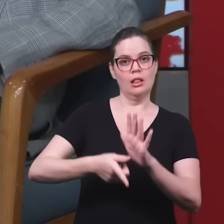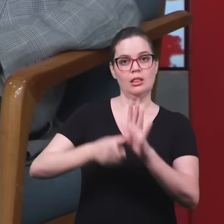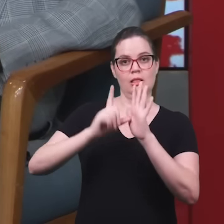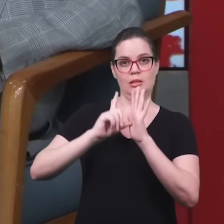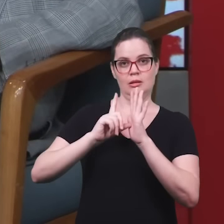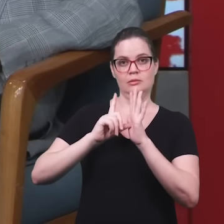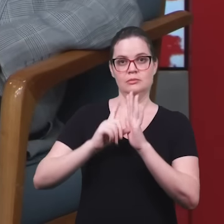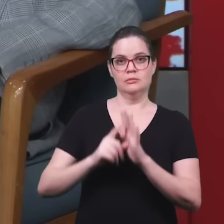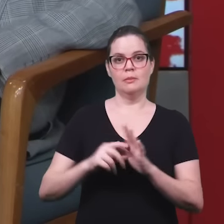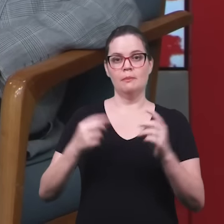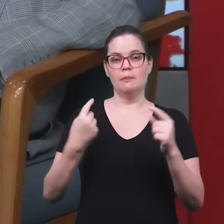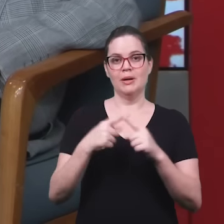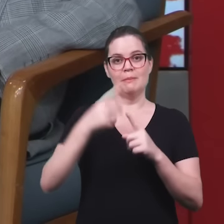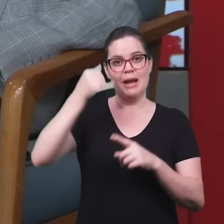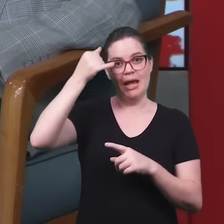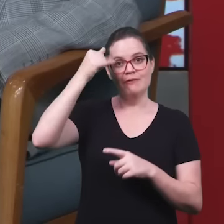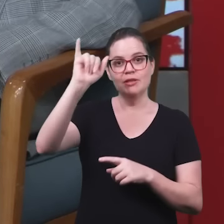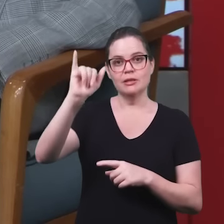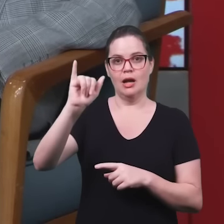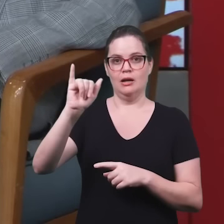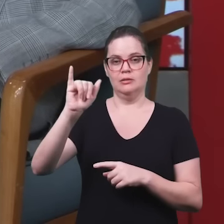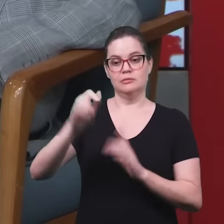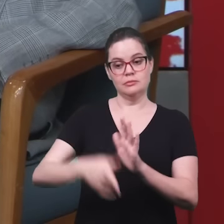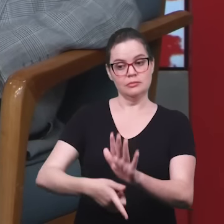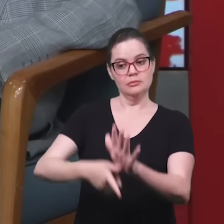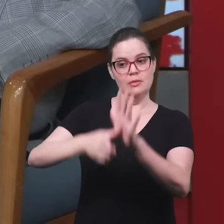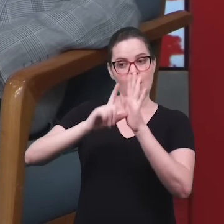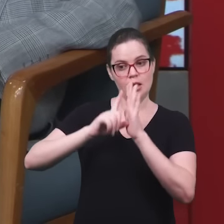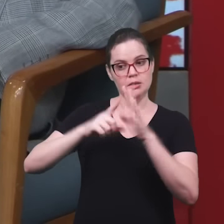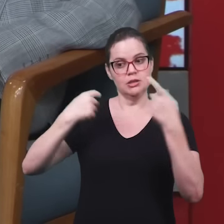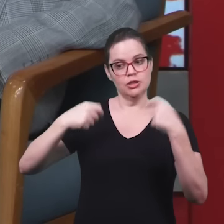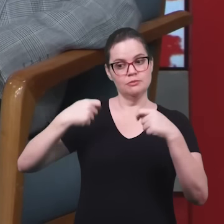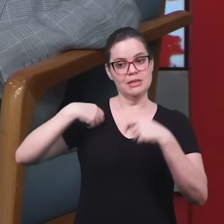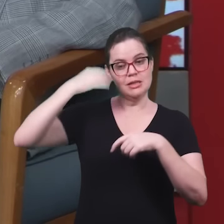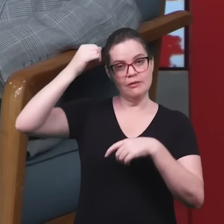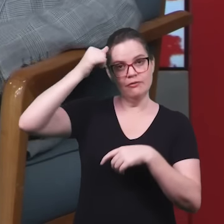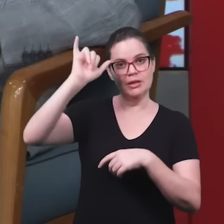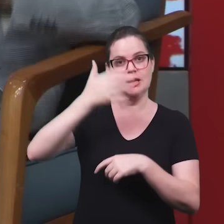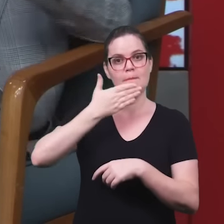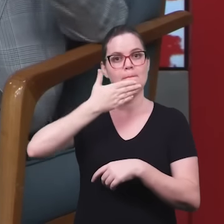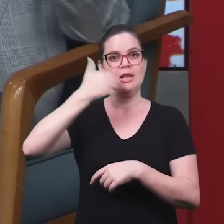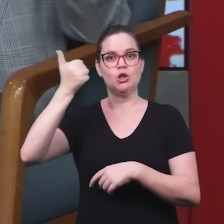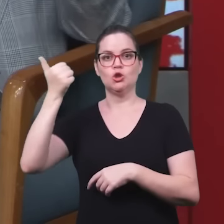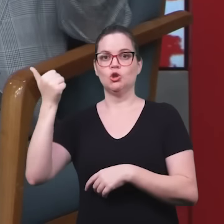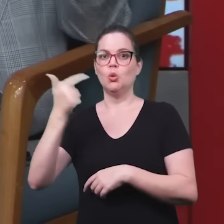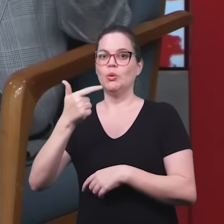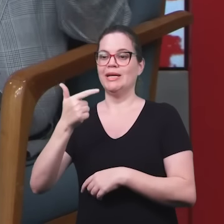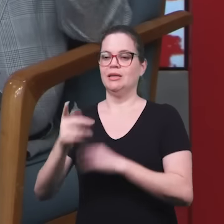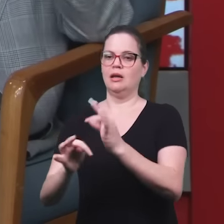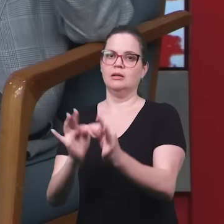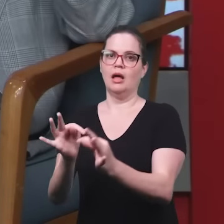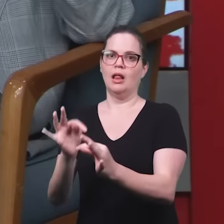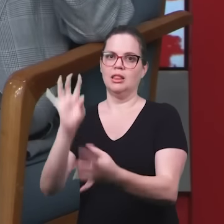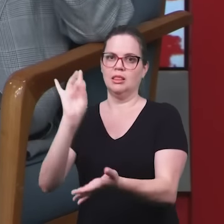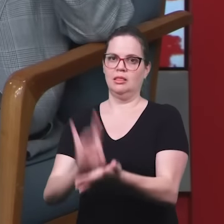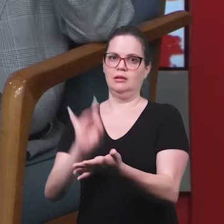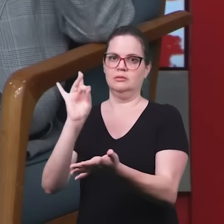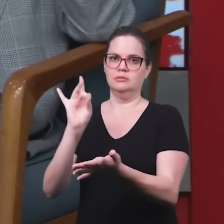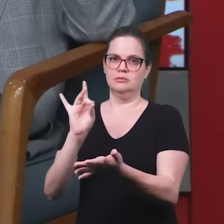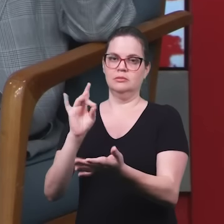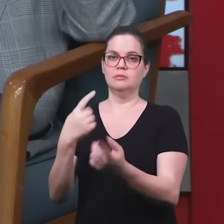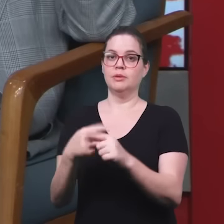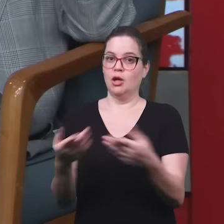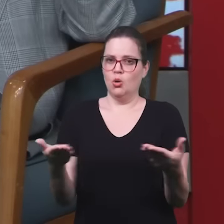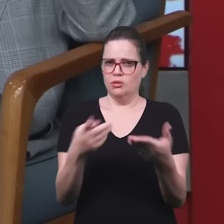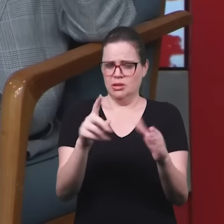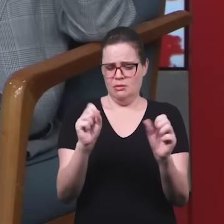da prevenção é muito melhor. Você hoje pode